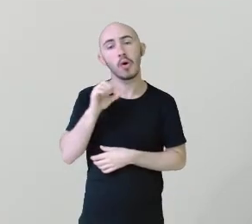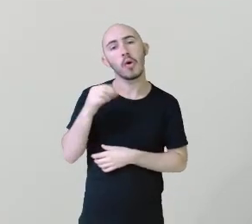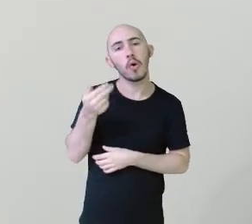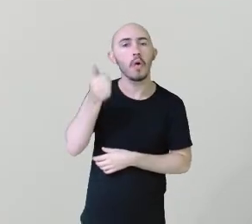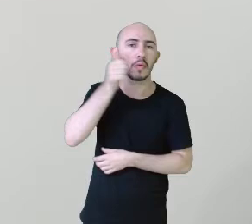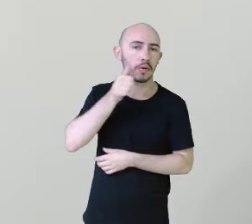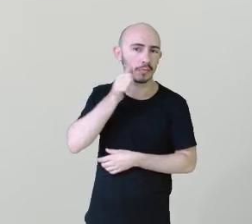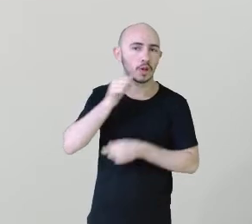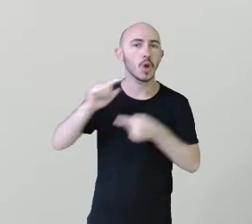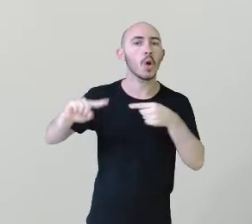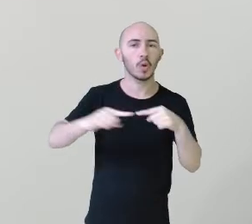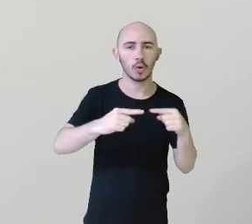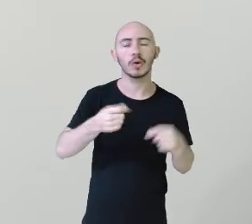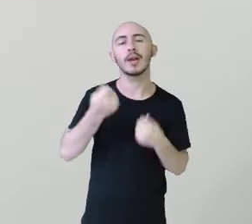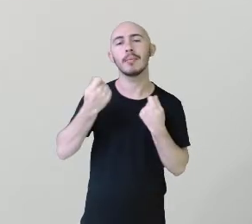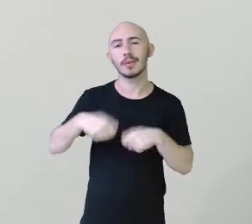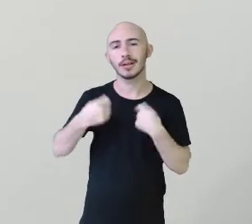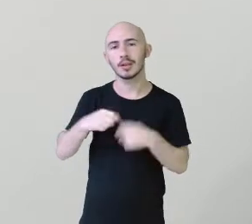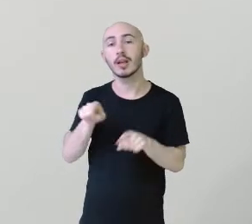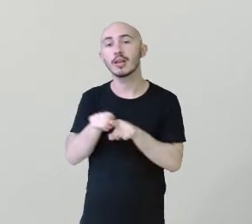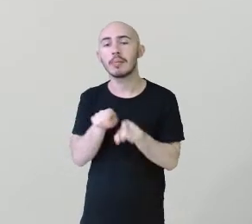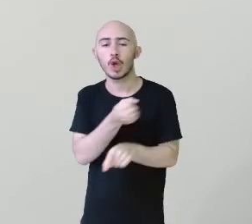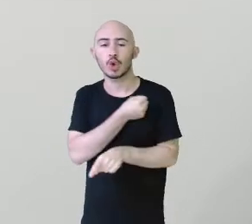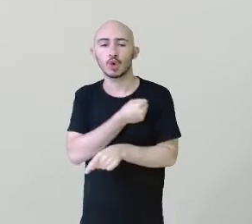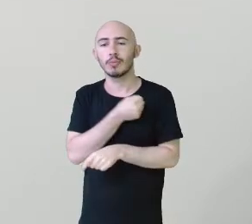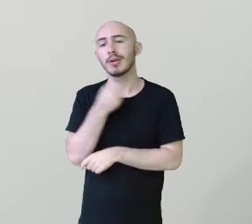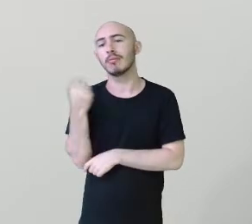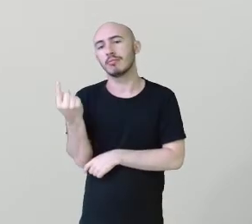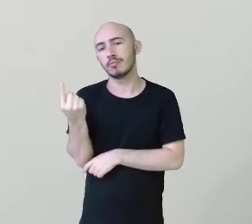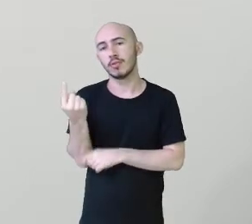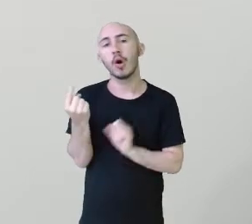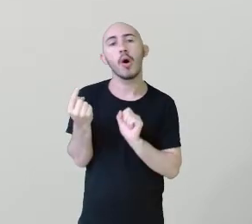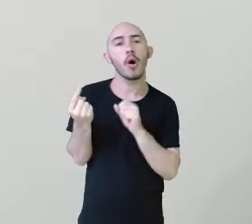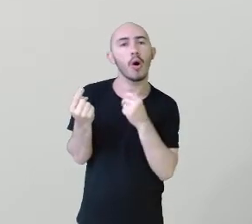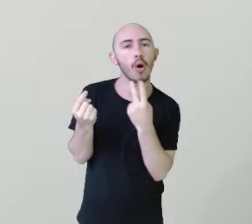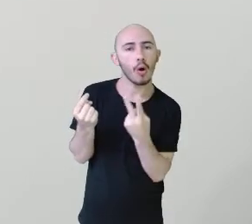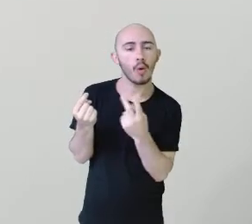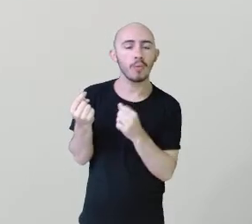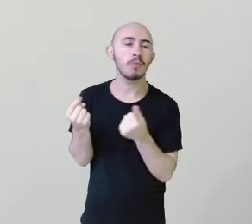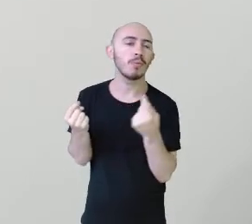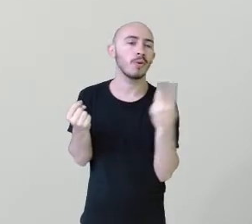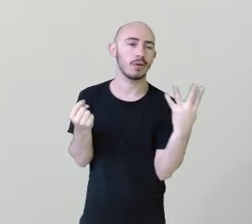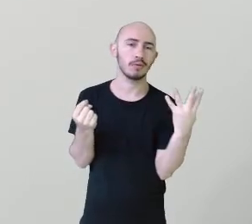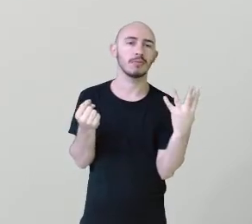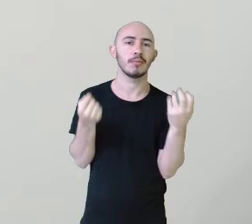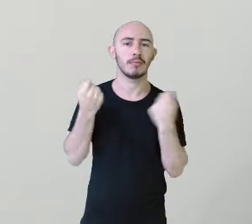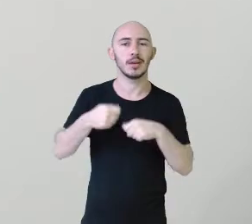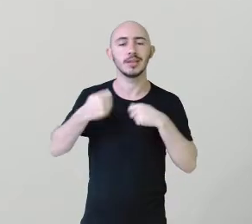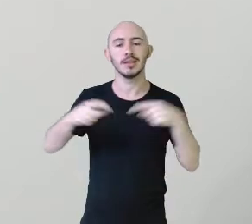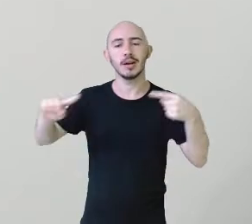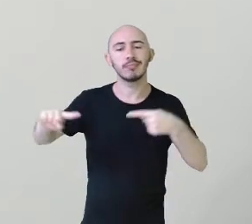feminino, e o número, singular, plural, do substantivo que acompanham. Eu tenho que